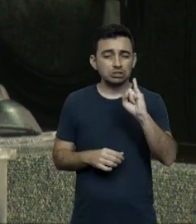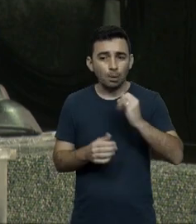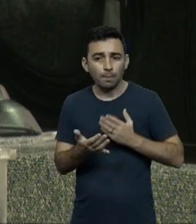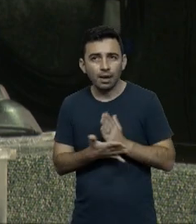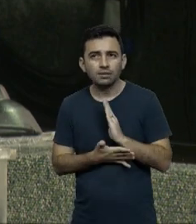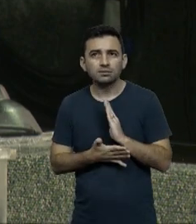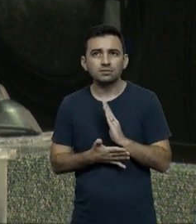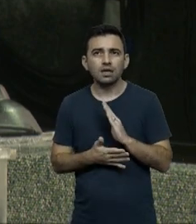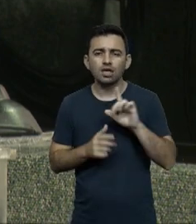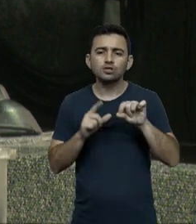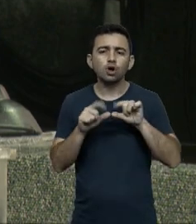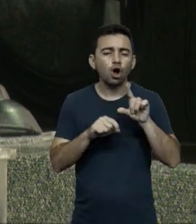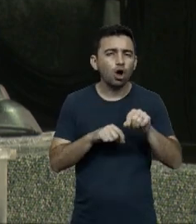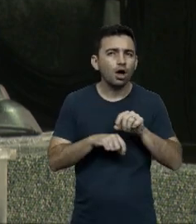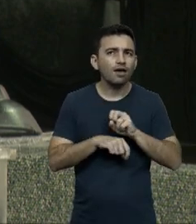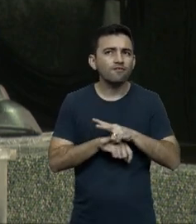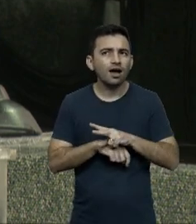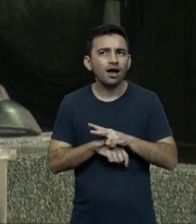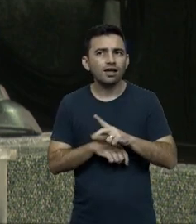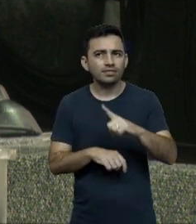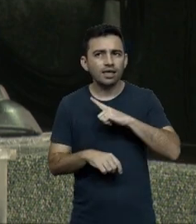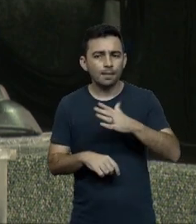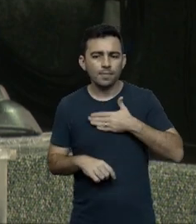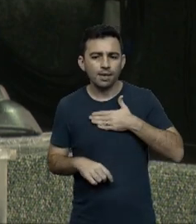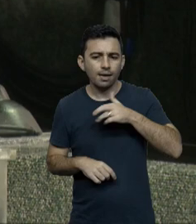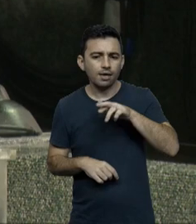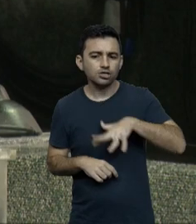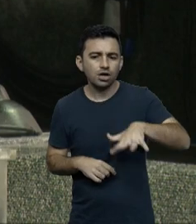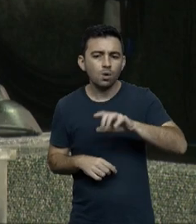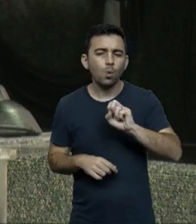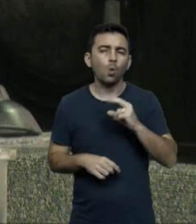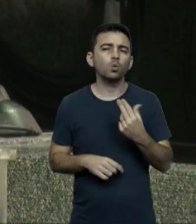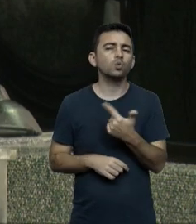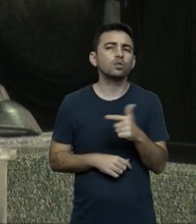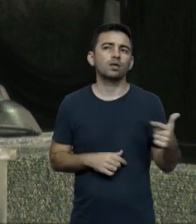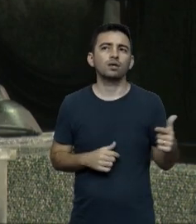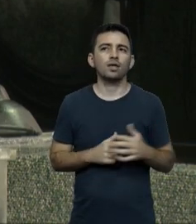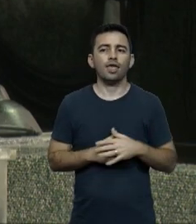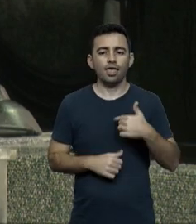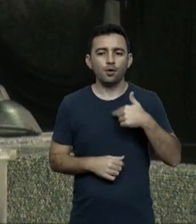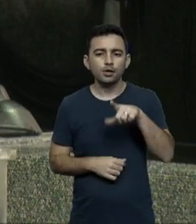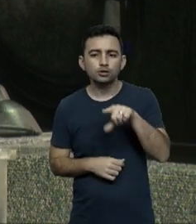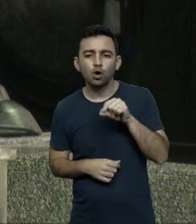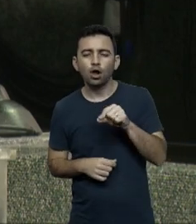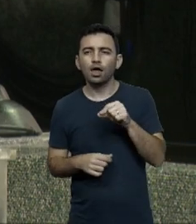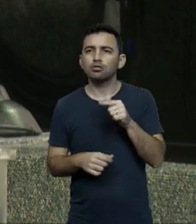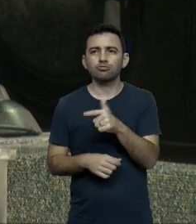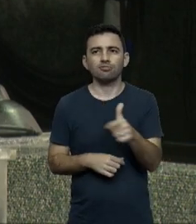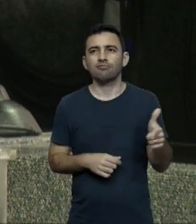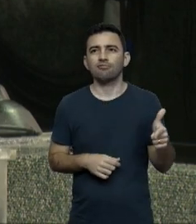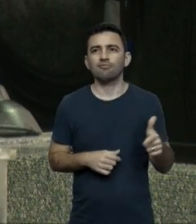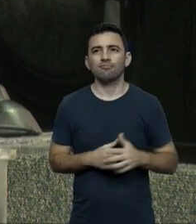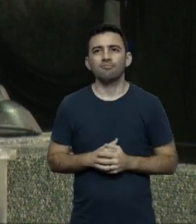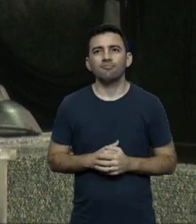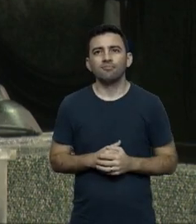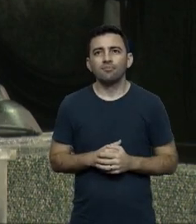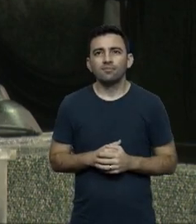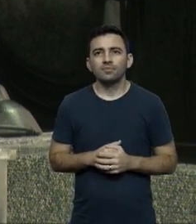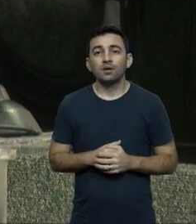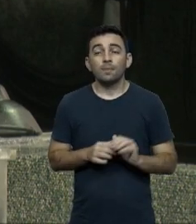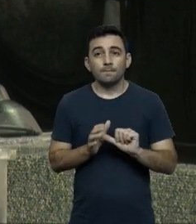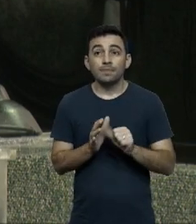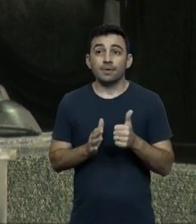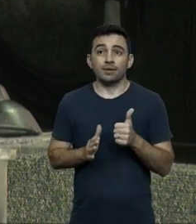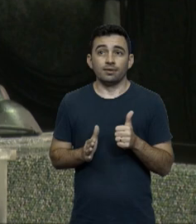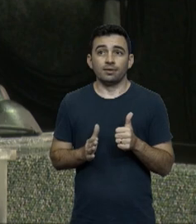essa vá que eu vou escolher tem na minha Regional ou não tem aí eu escolho daí não tem então primeira